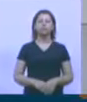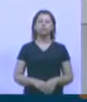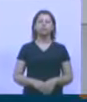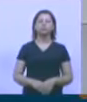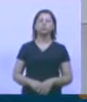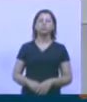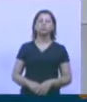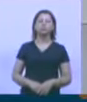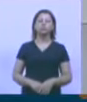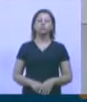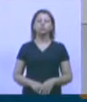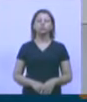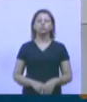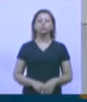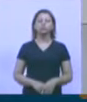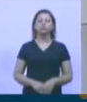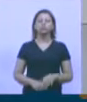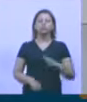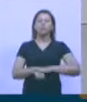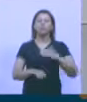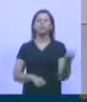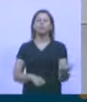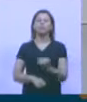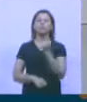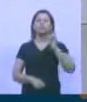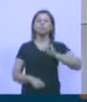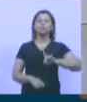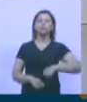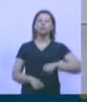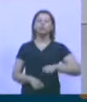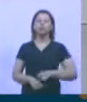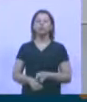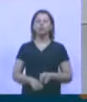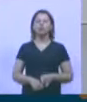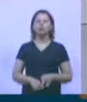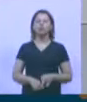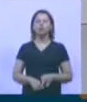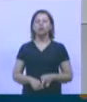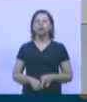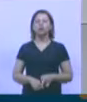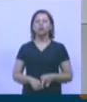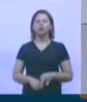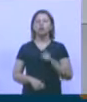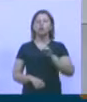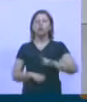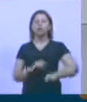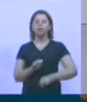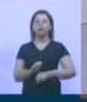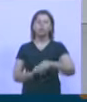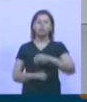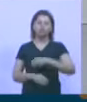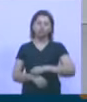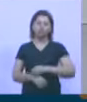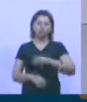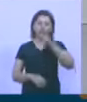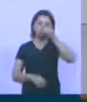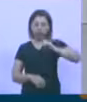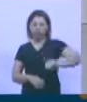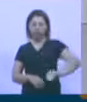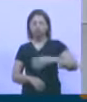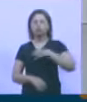is rejection. A mais importante é em primeiro lugar, a rejeição. How will rejection